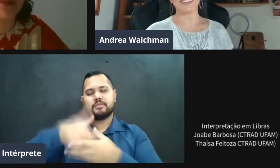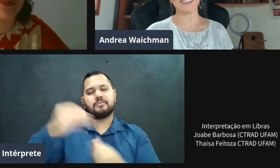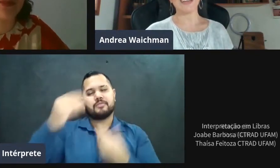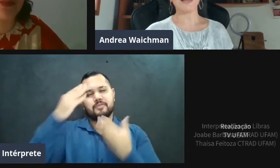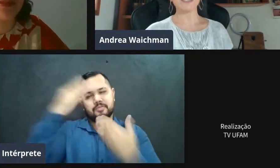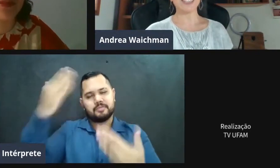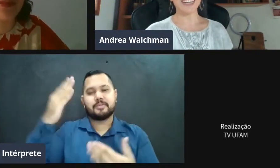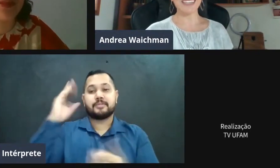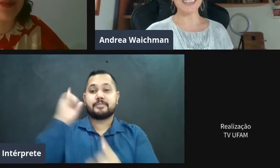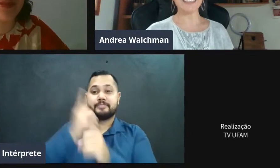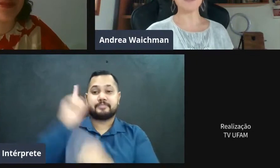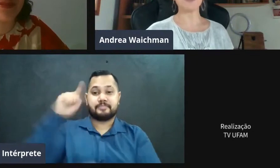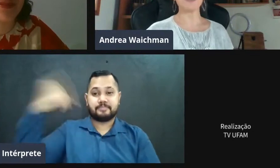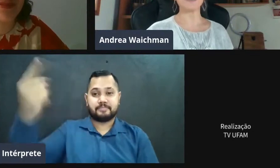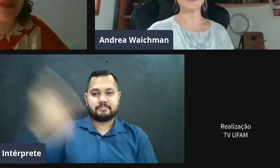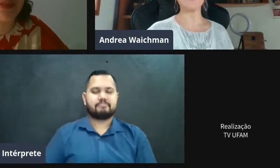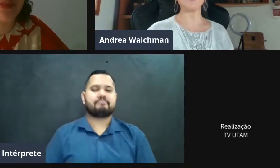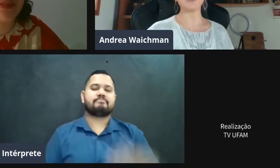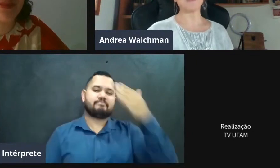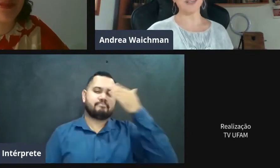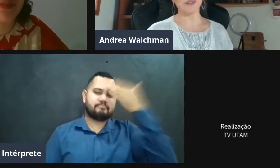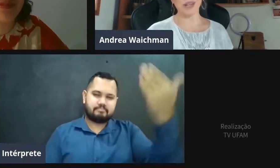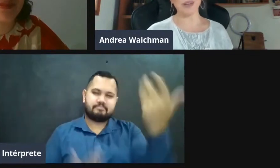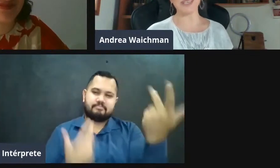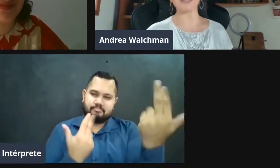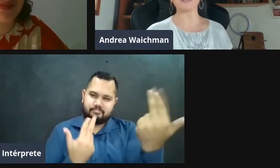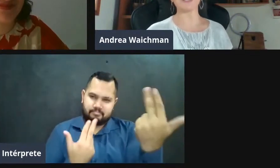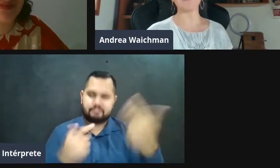próxima. A gente que agradece a disposição e o